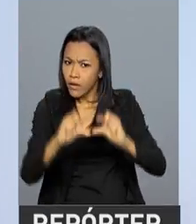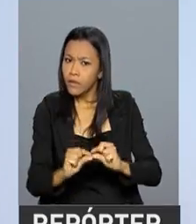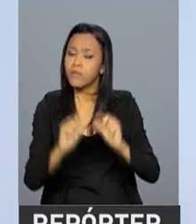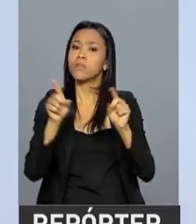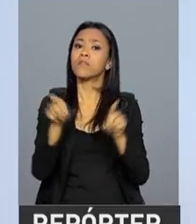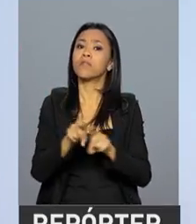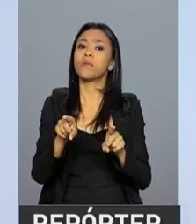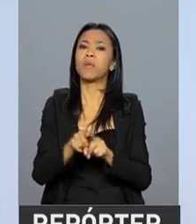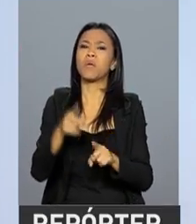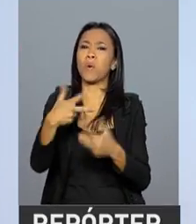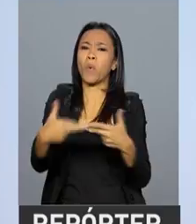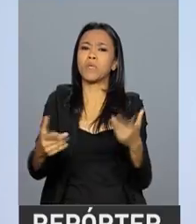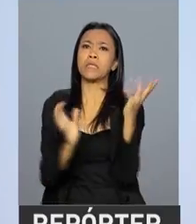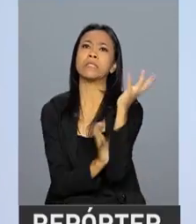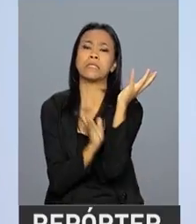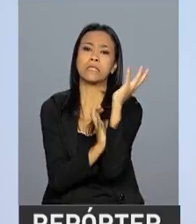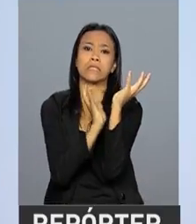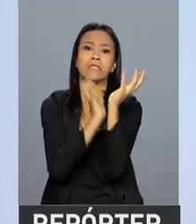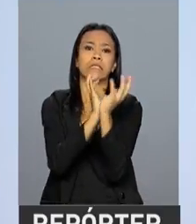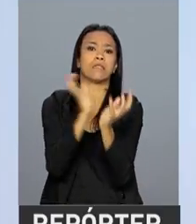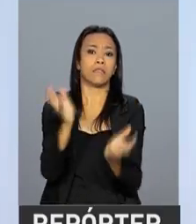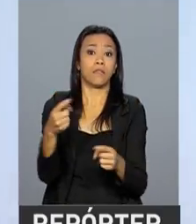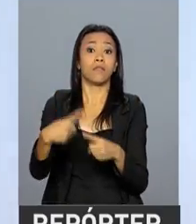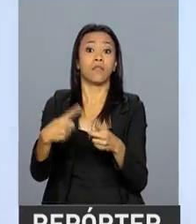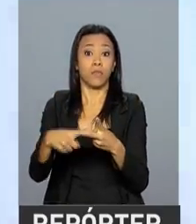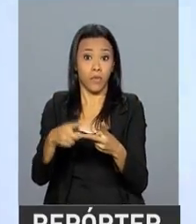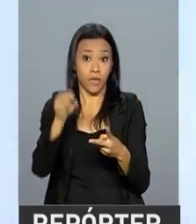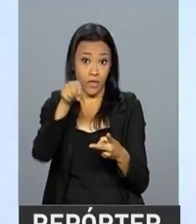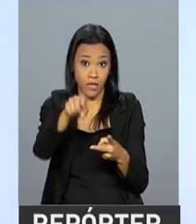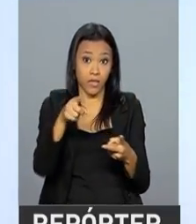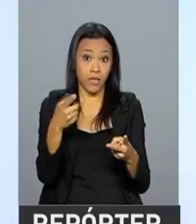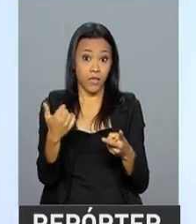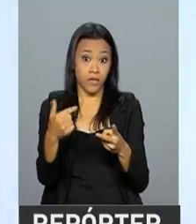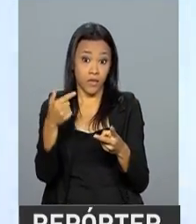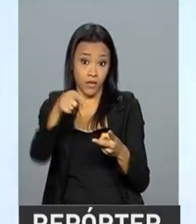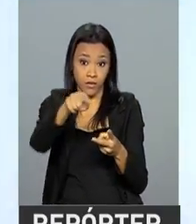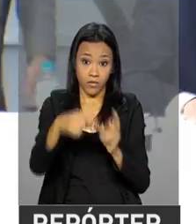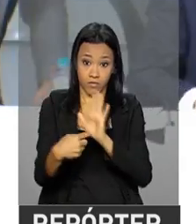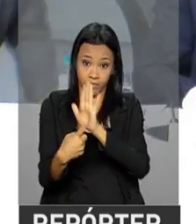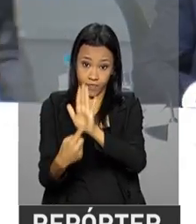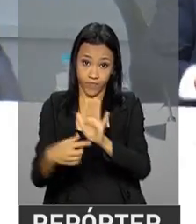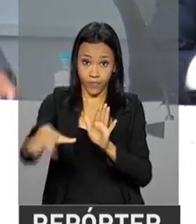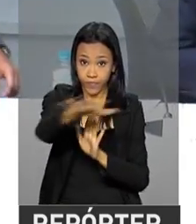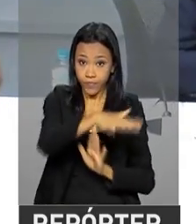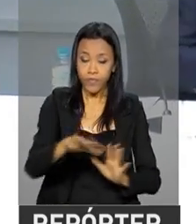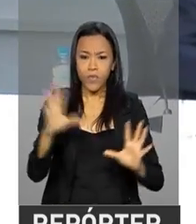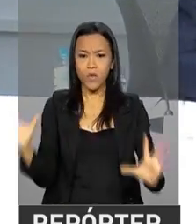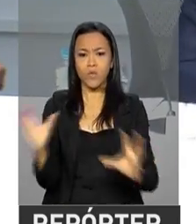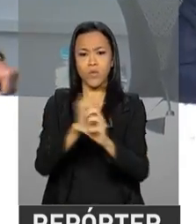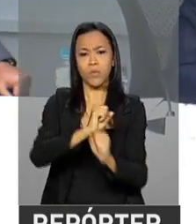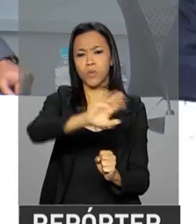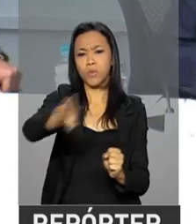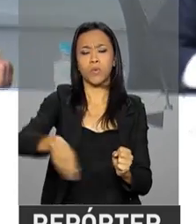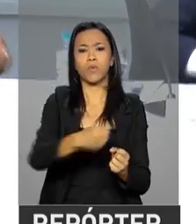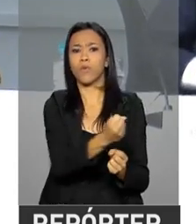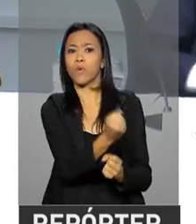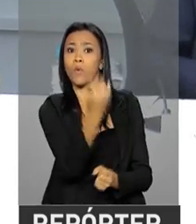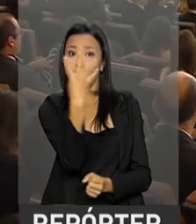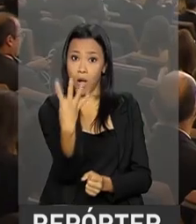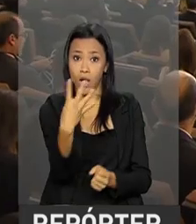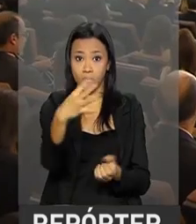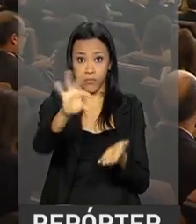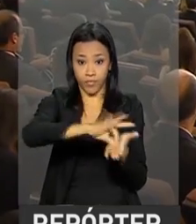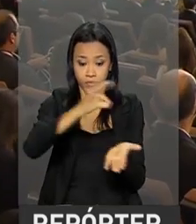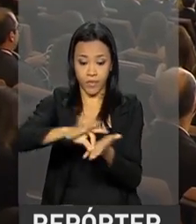entraves burocráticos à competitividade das empresas no ambiente tributário. Ao todo, foram assinados 4 convênios.